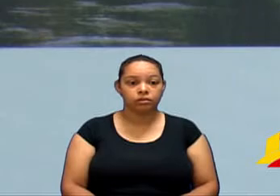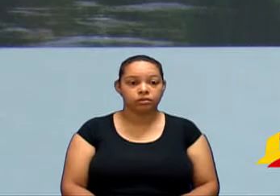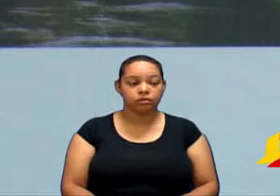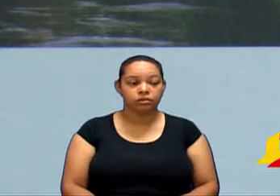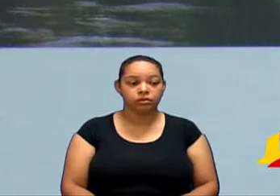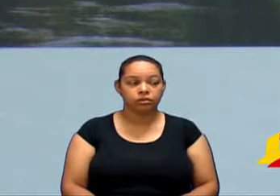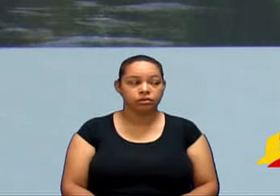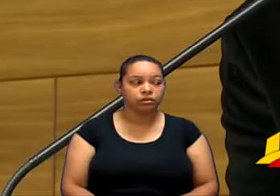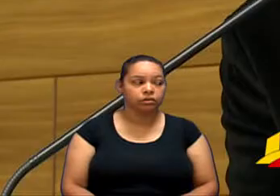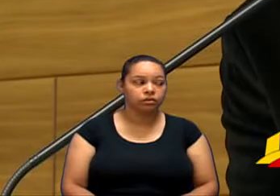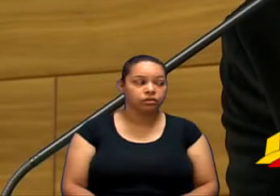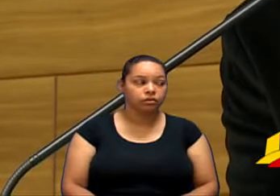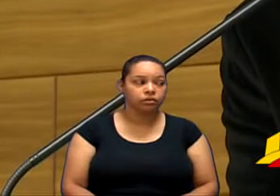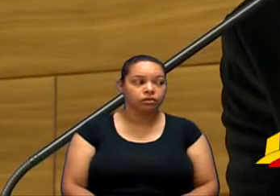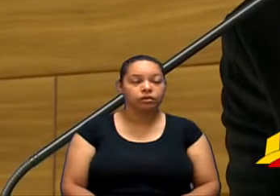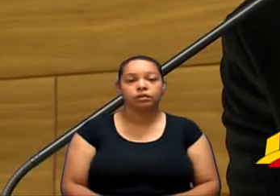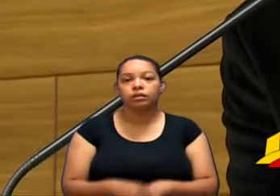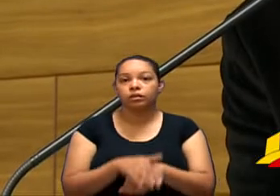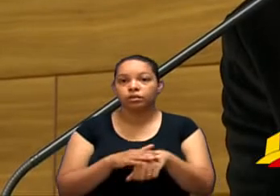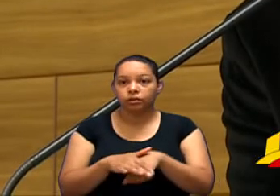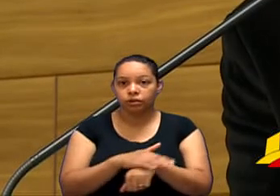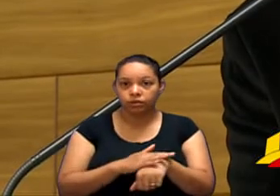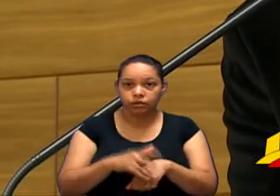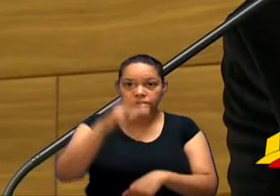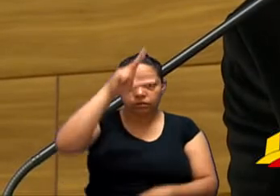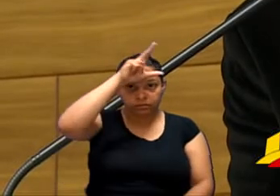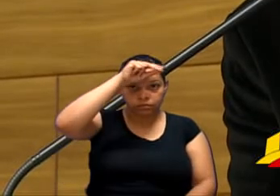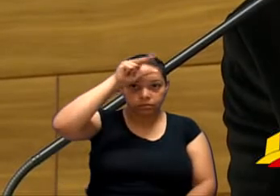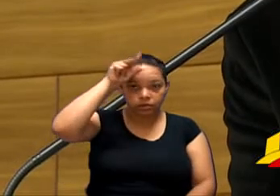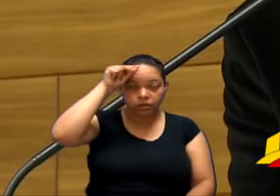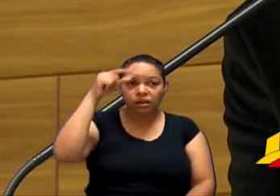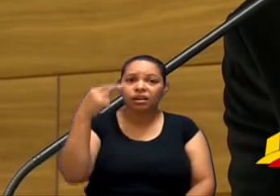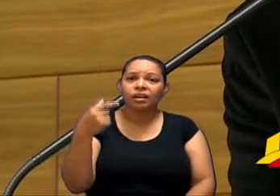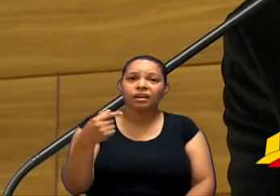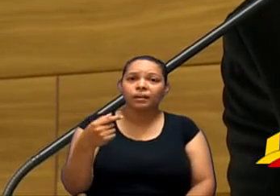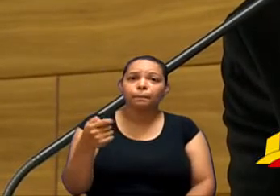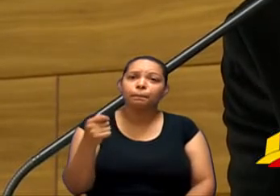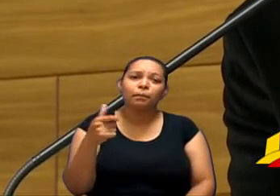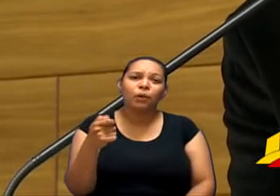então foi conversado com o prefeito é um pouco caso Cristiano